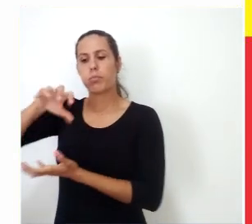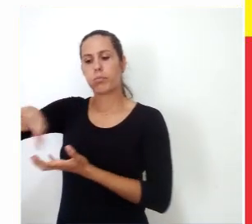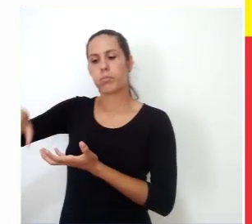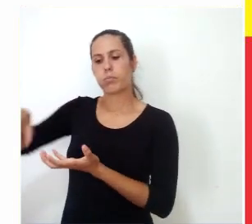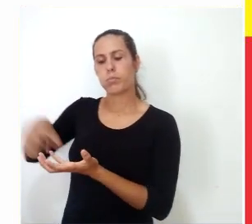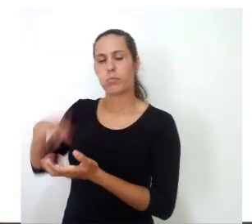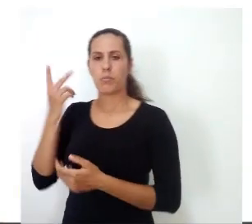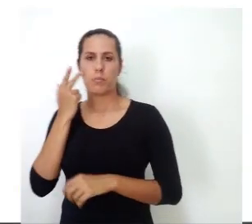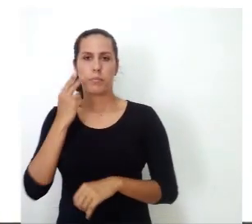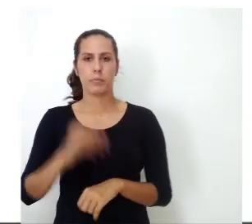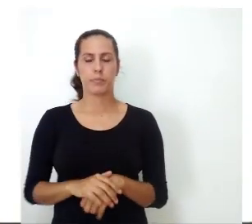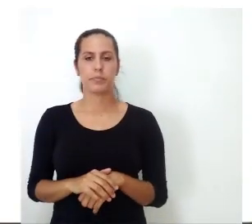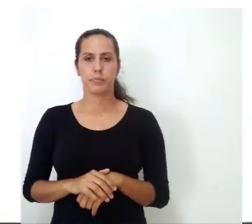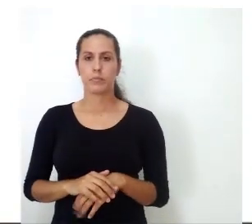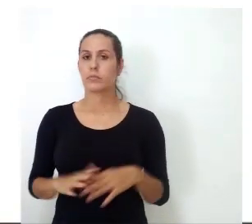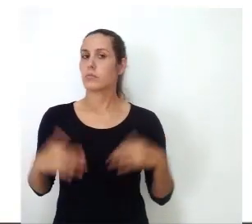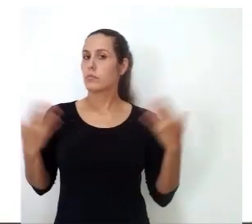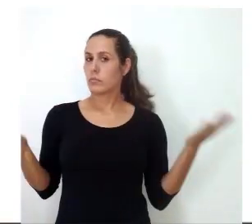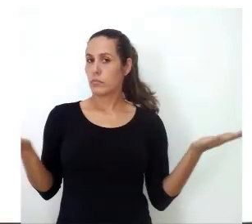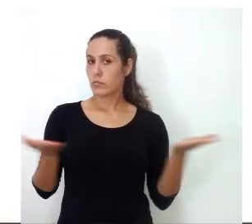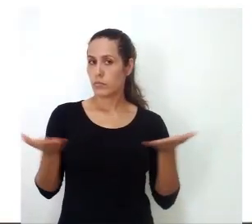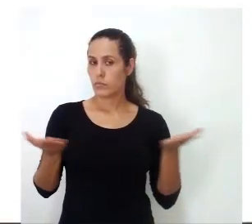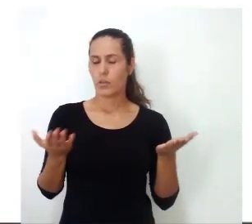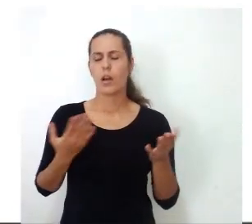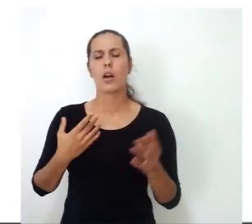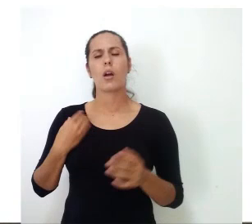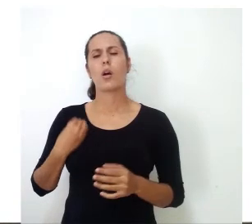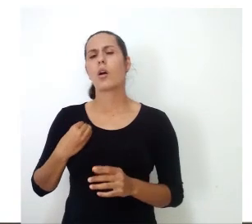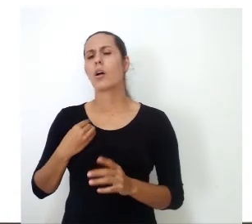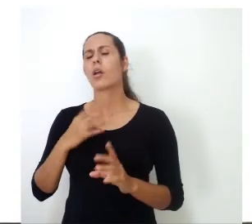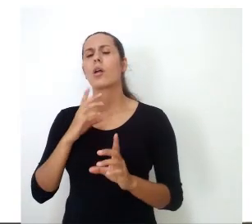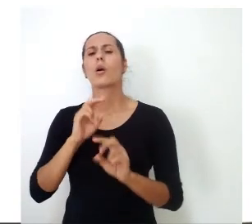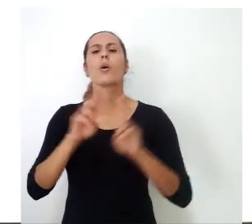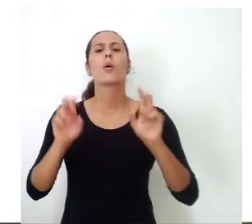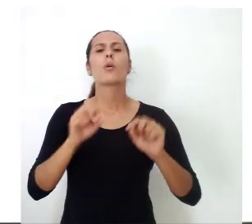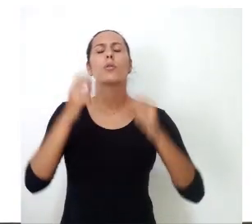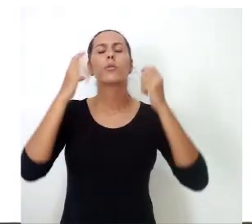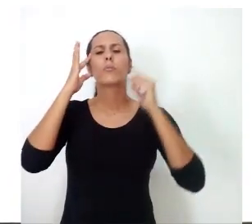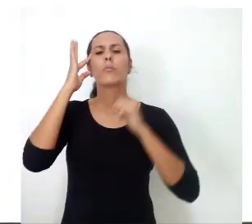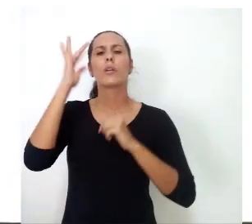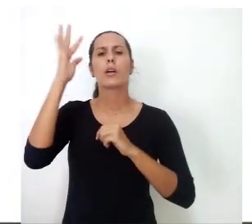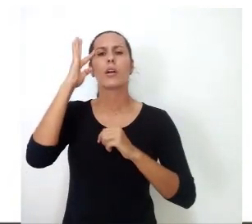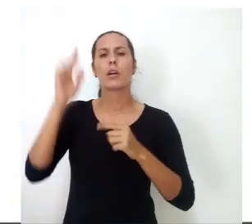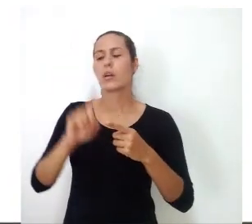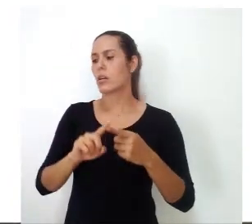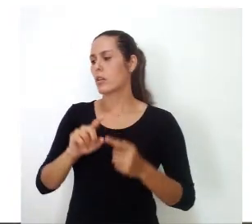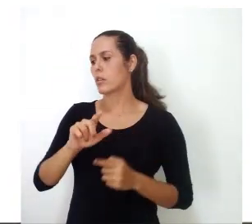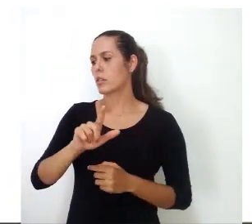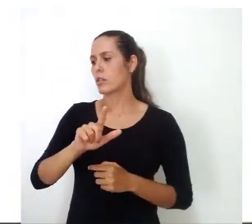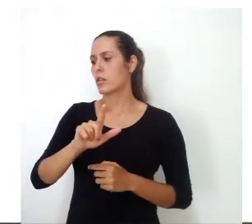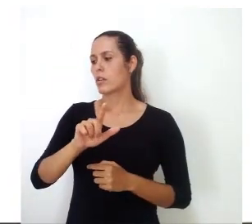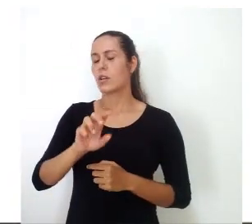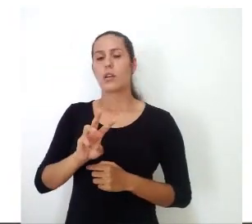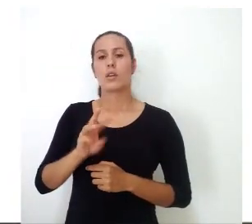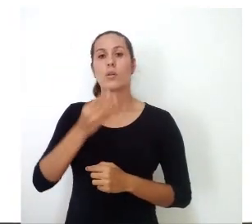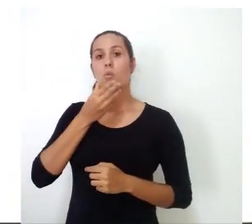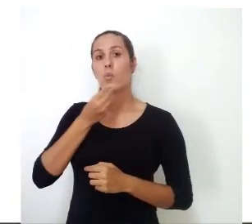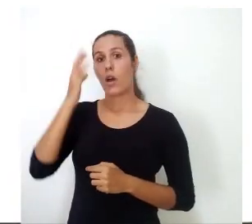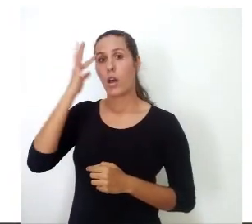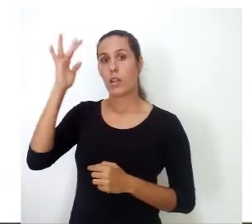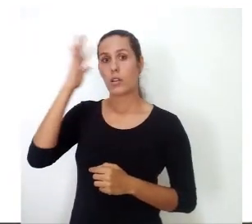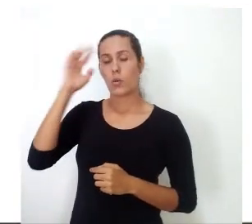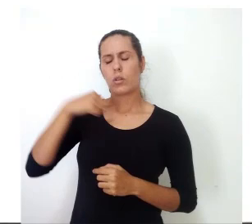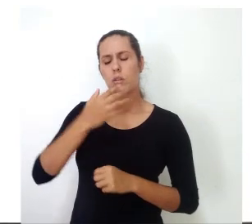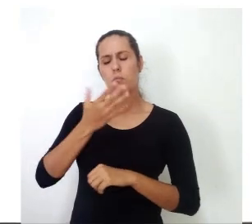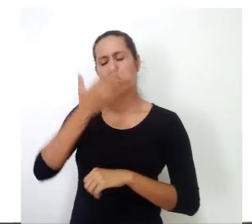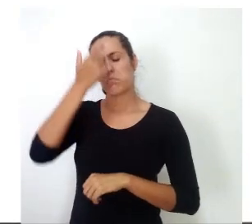moderno. E aí, chegou a hora de falar um pouquinho sobre a teoria de